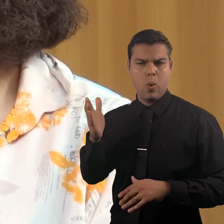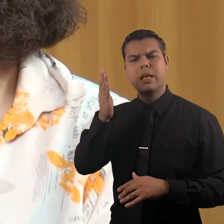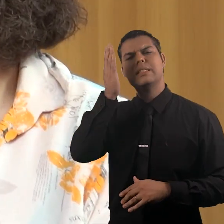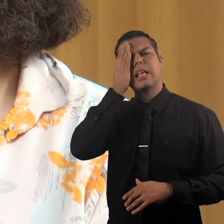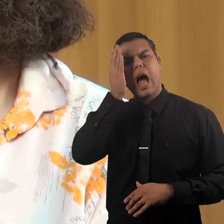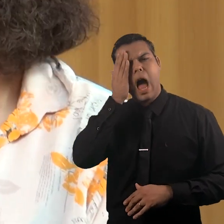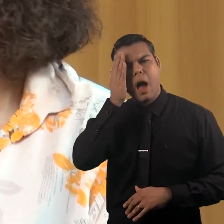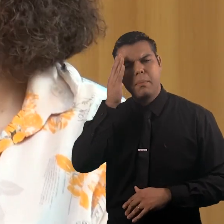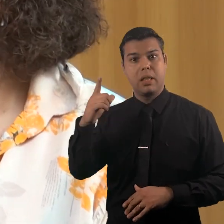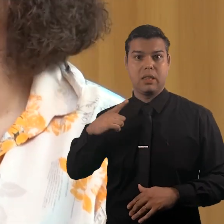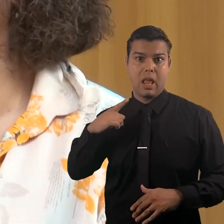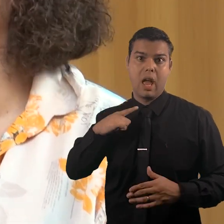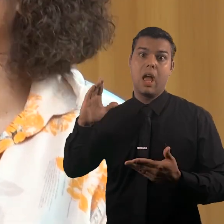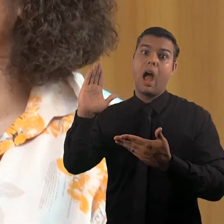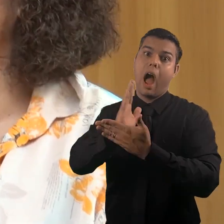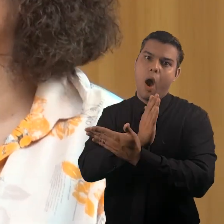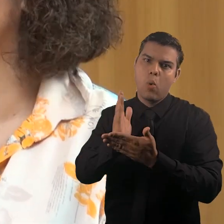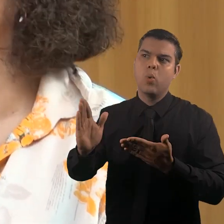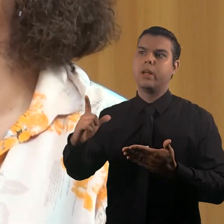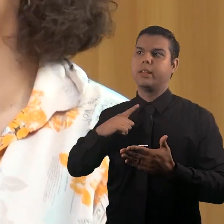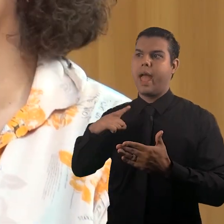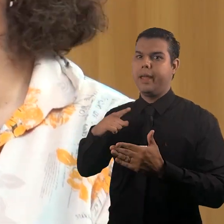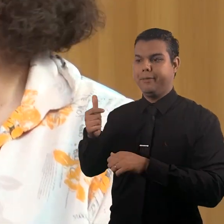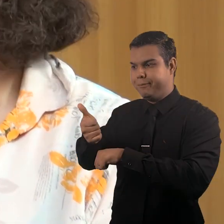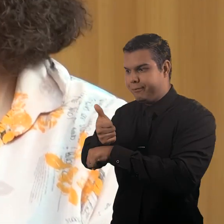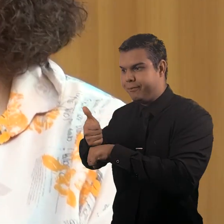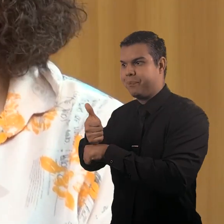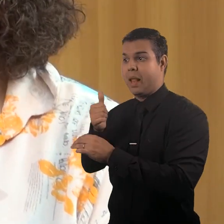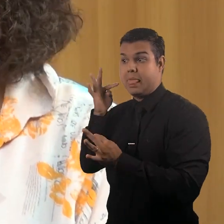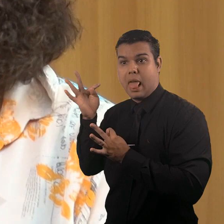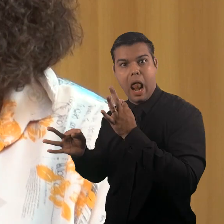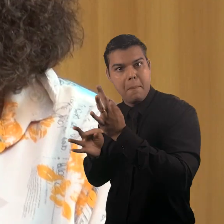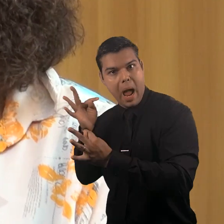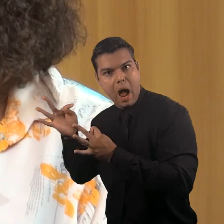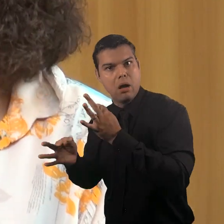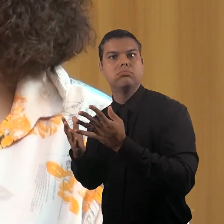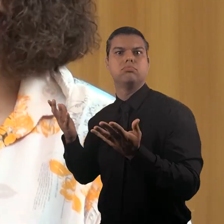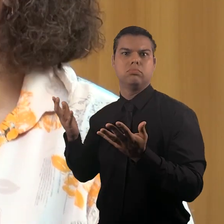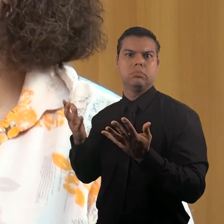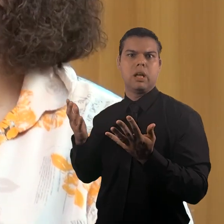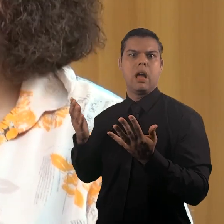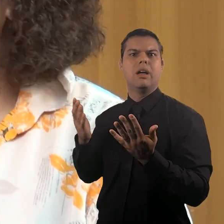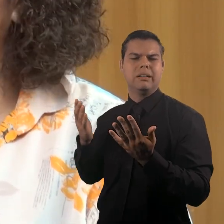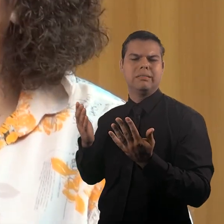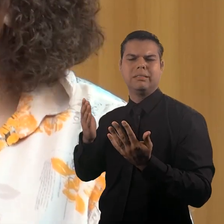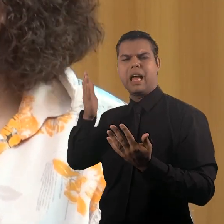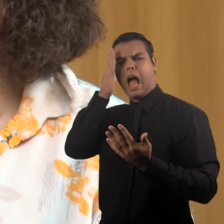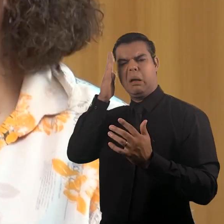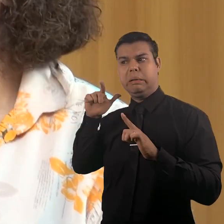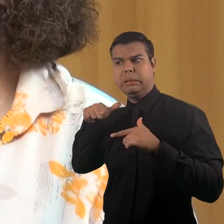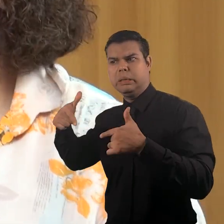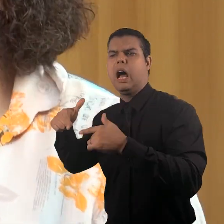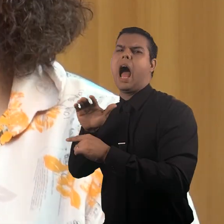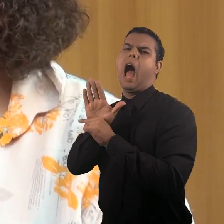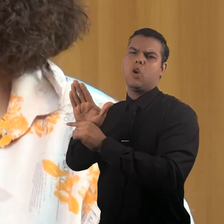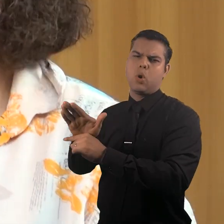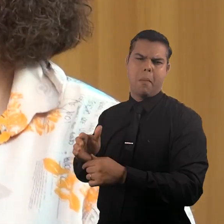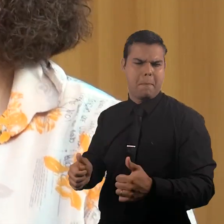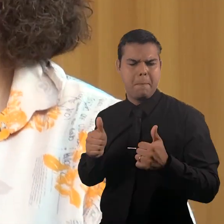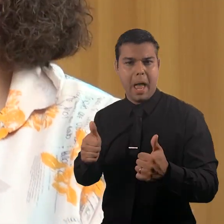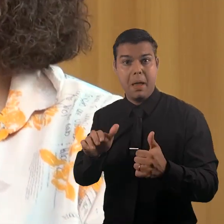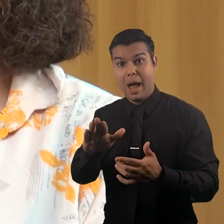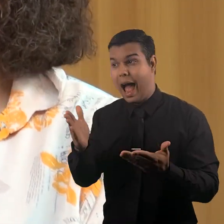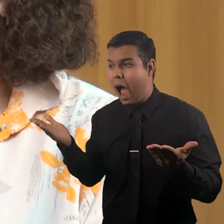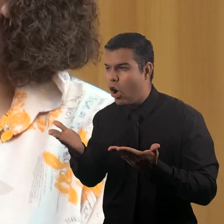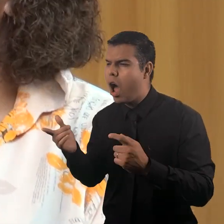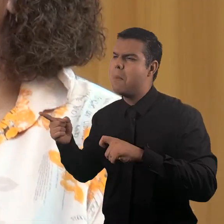muito individual. Claro que você ter um nutricionista oncológico, você ter um terapeuta, você ter toda essa